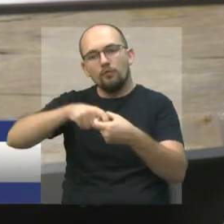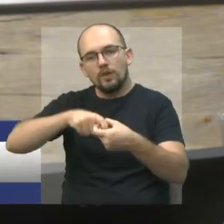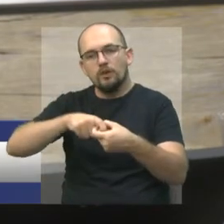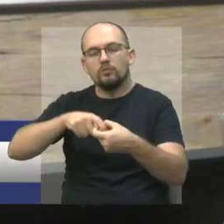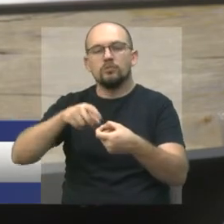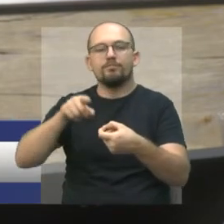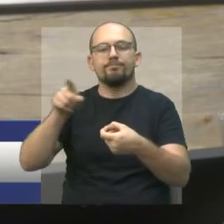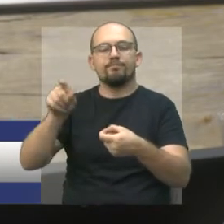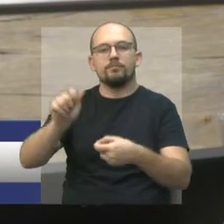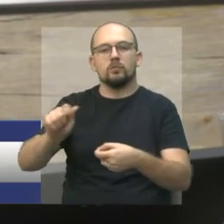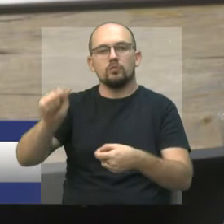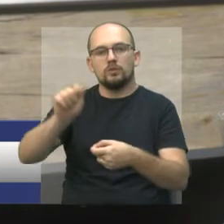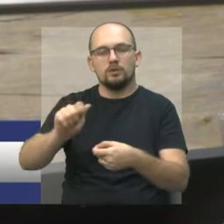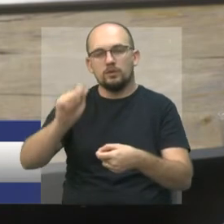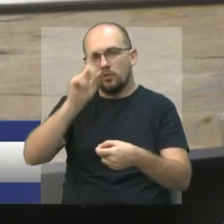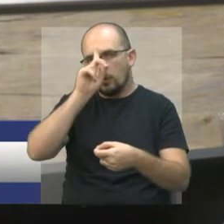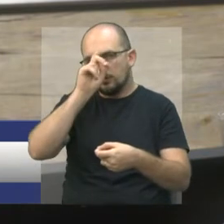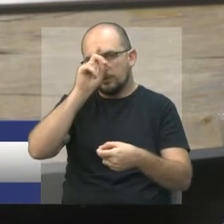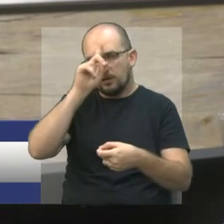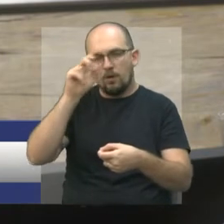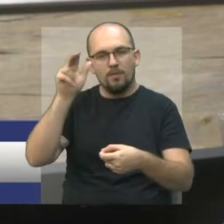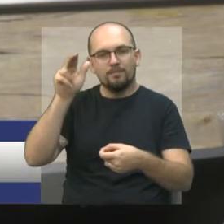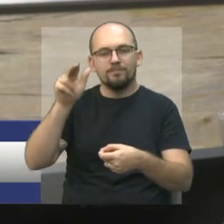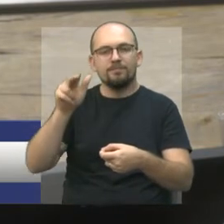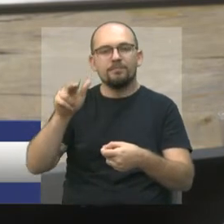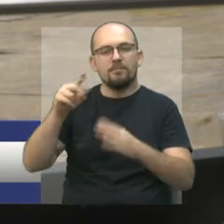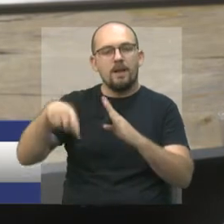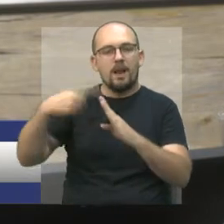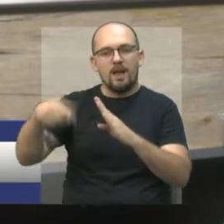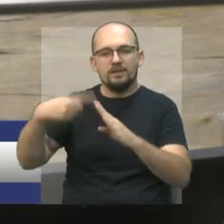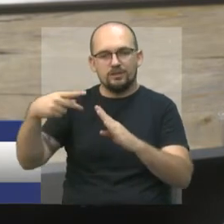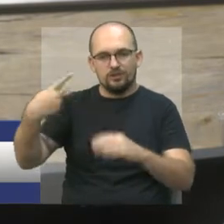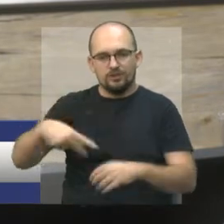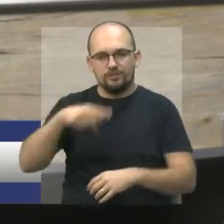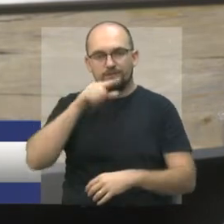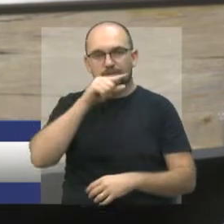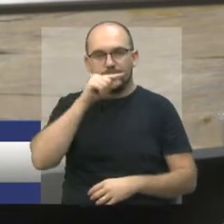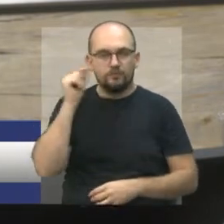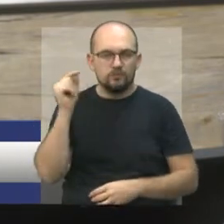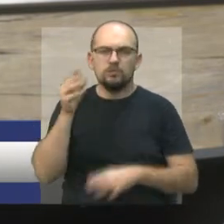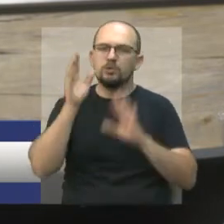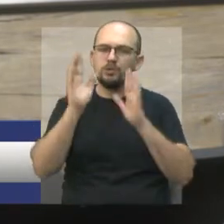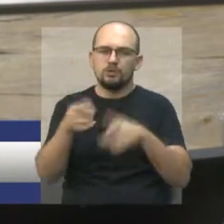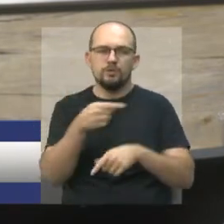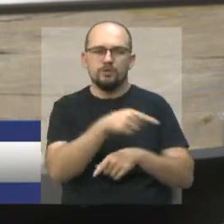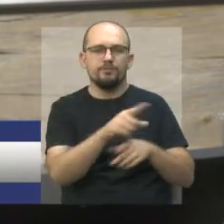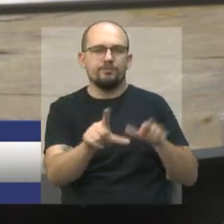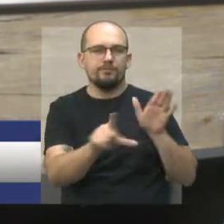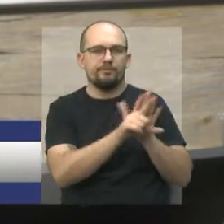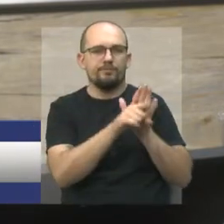com a Associação Hospitalar Teresa Perlatti no município de Jaú já está assegurada na Lei